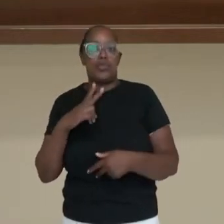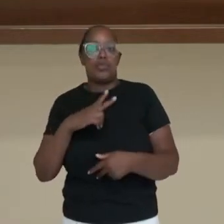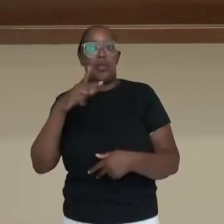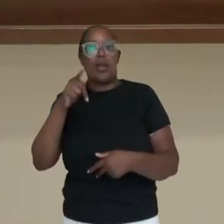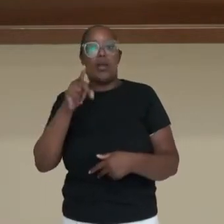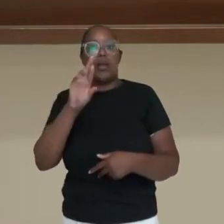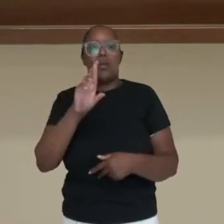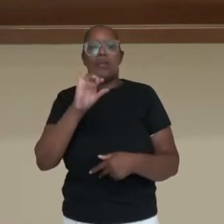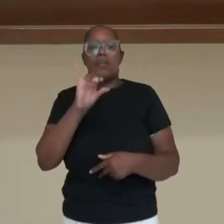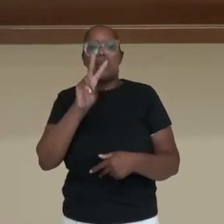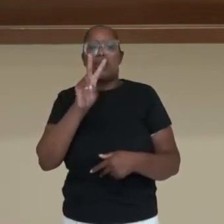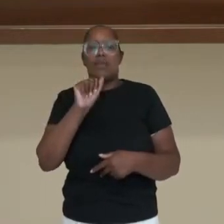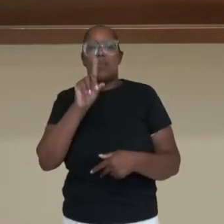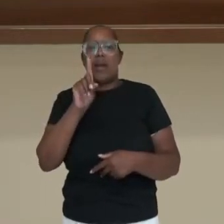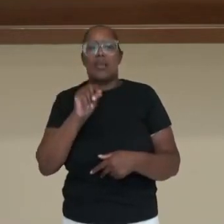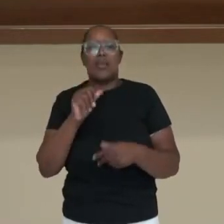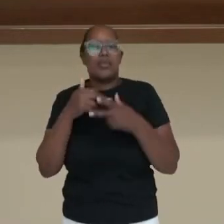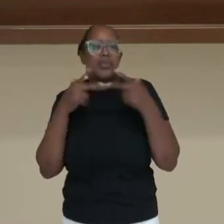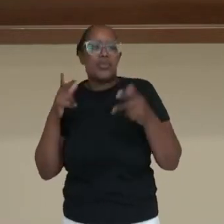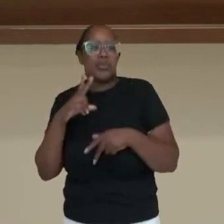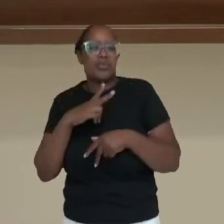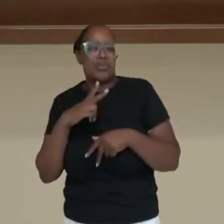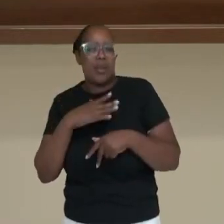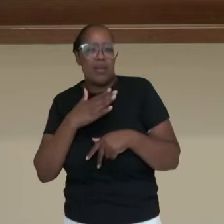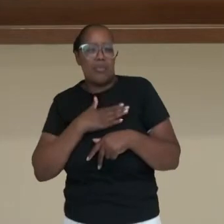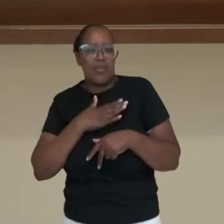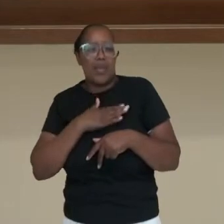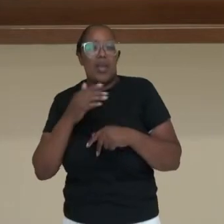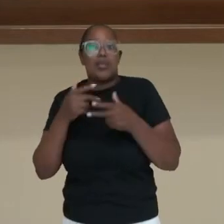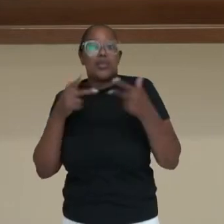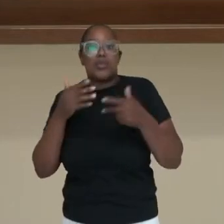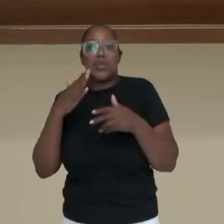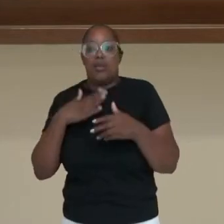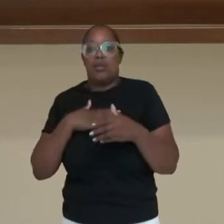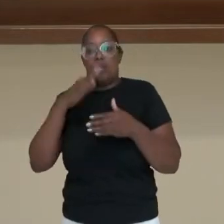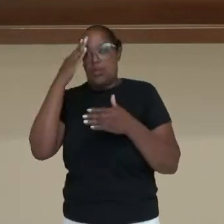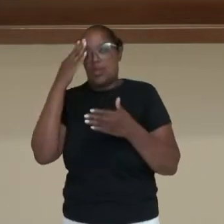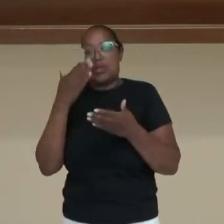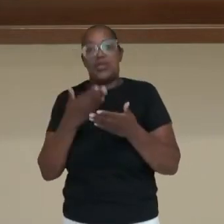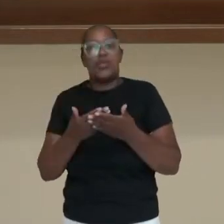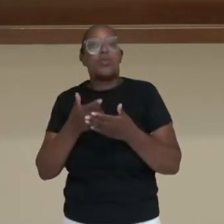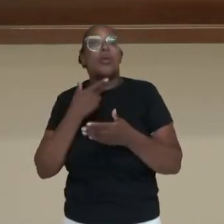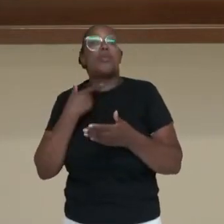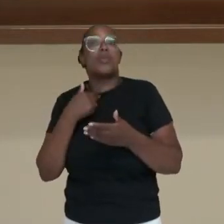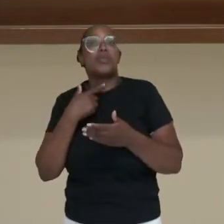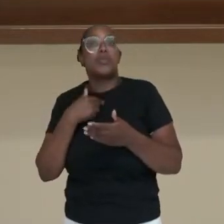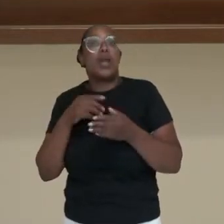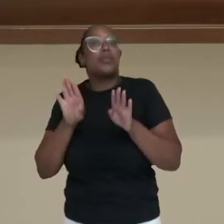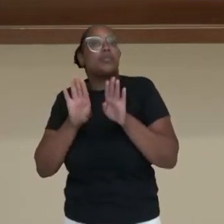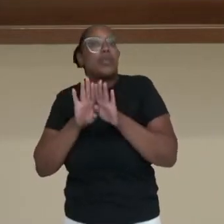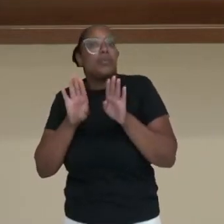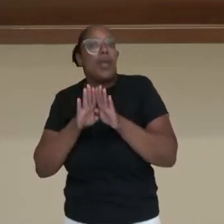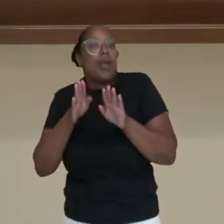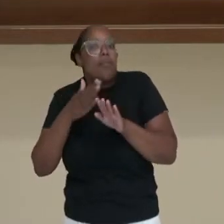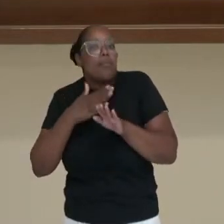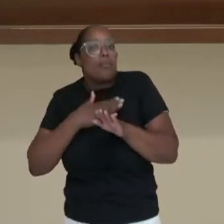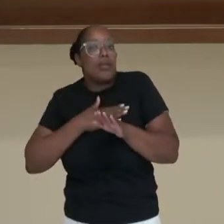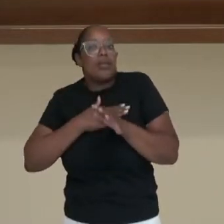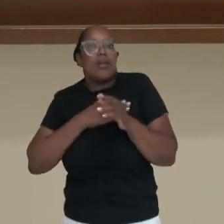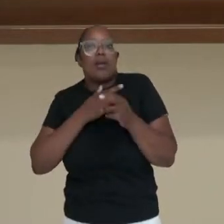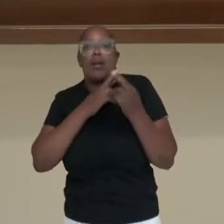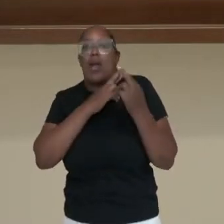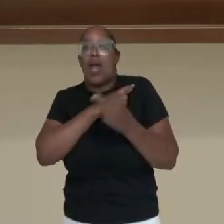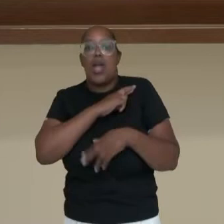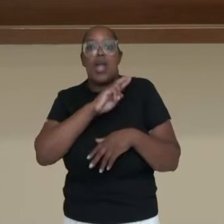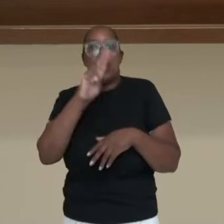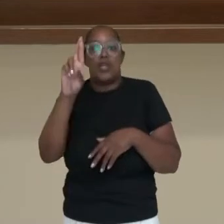personalidade, as coisas que eu acredito, as minhas vontades e a minha religiosidade, né? Eu